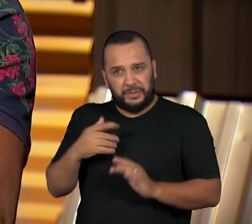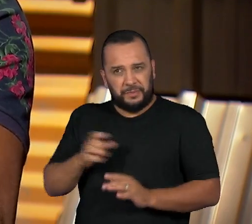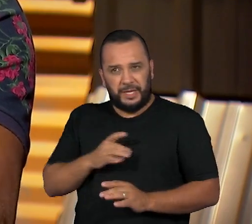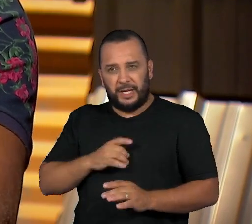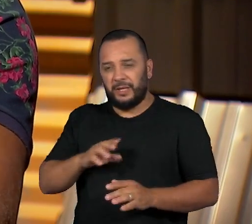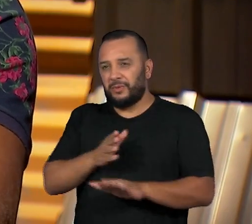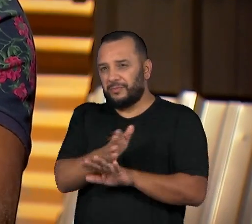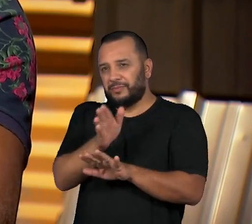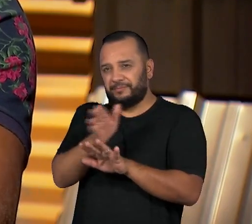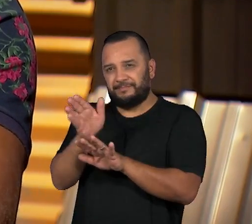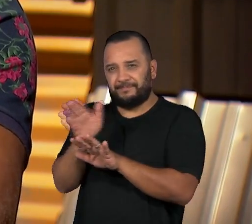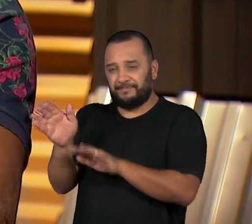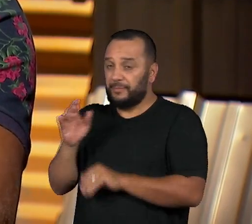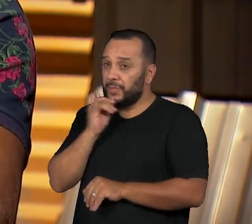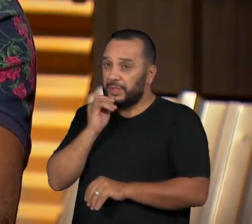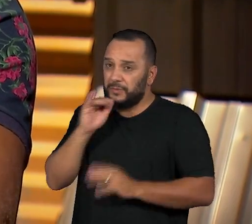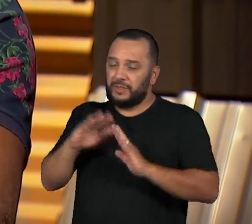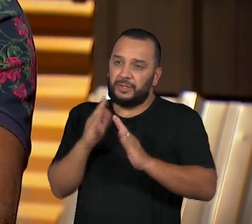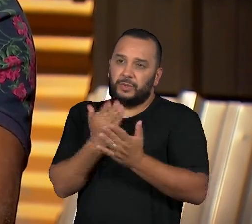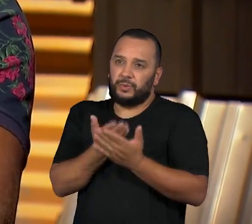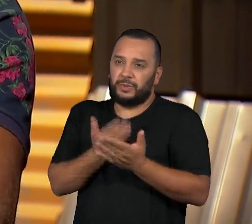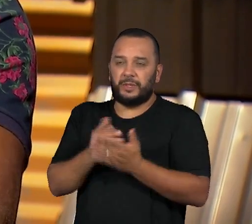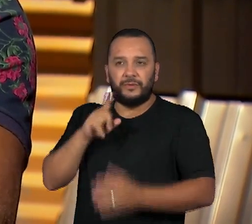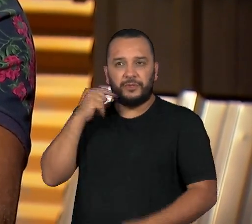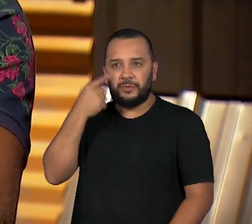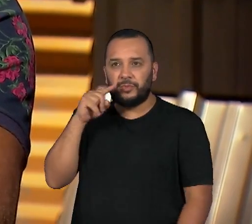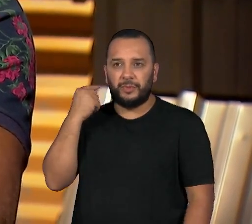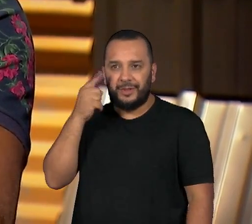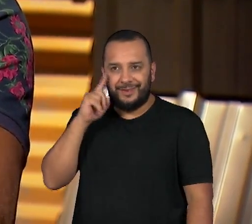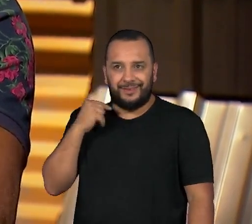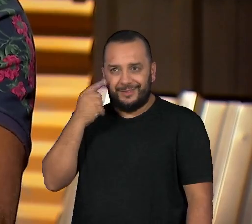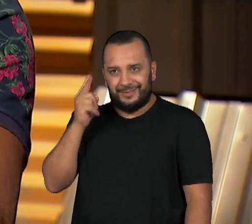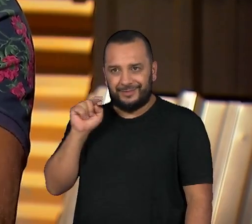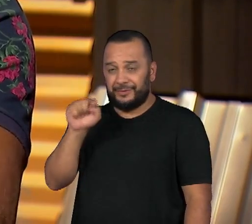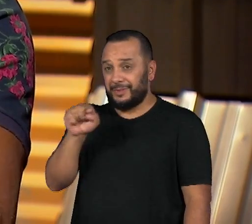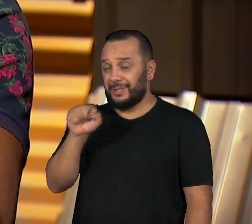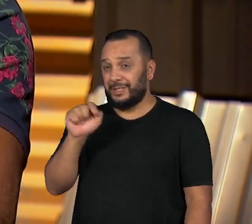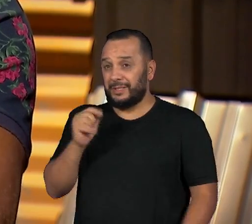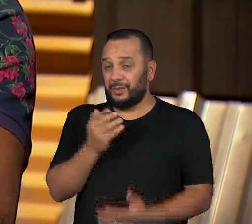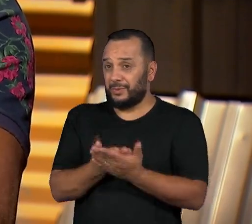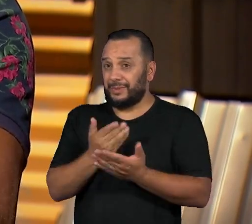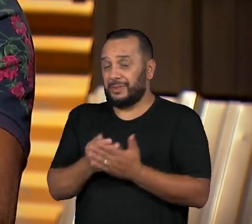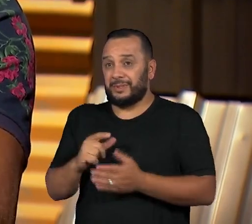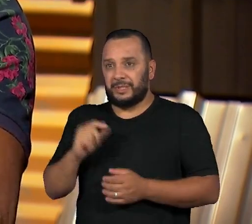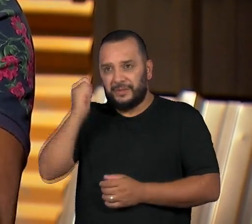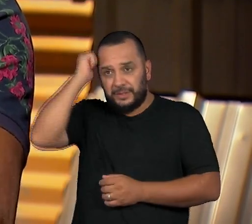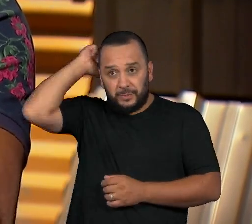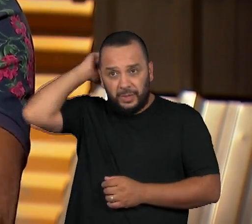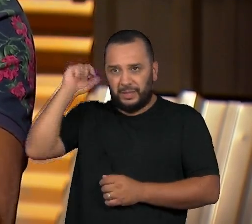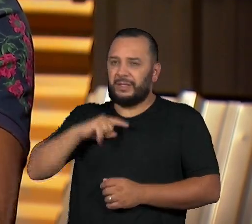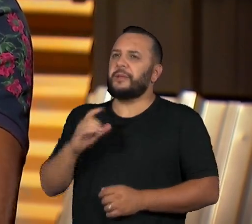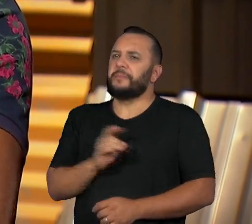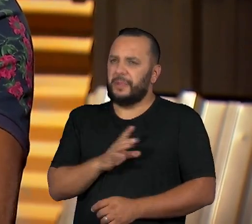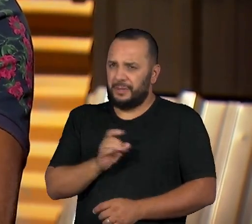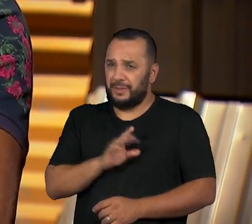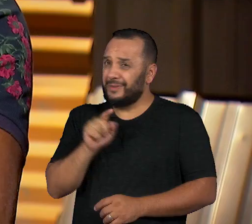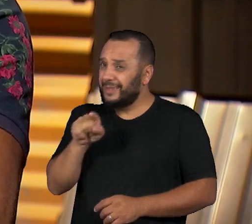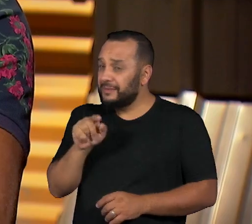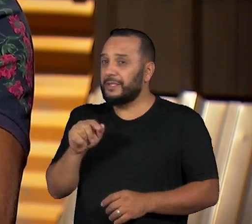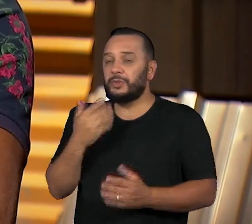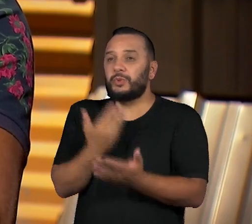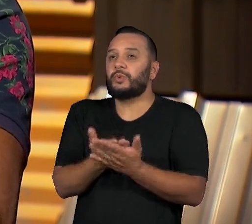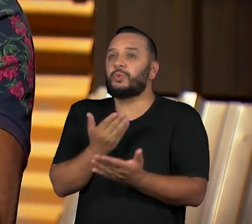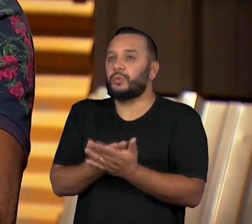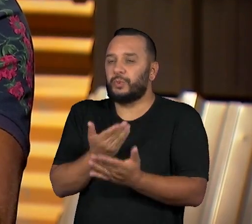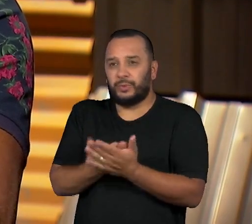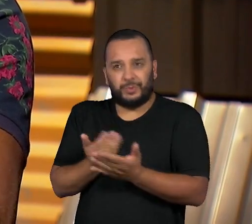né? Vamos dar um exemplo. Pô, você tá estudando pro vestibular. Tem um medo. Mas se você estudou,